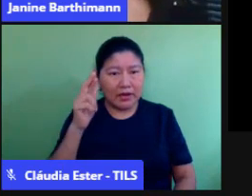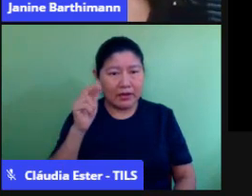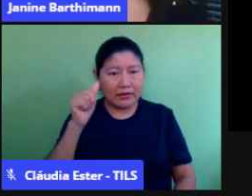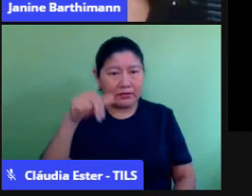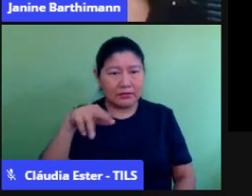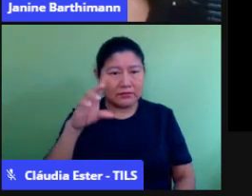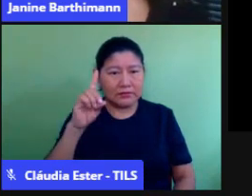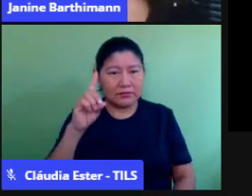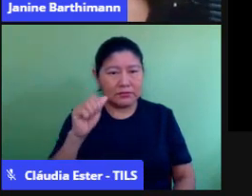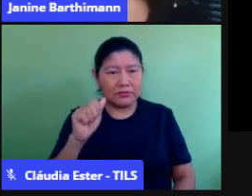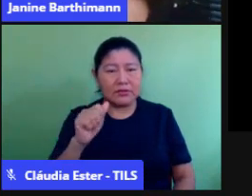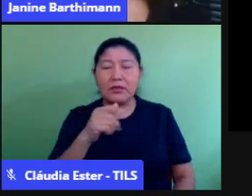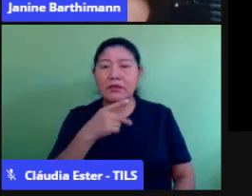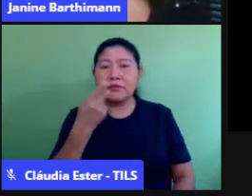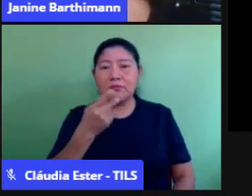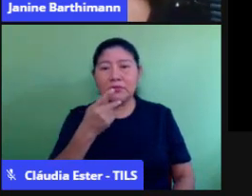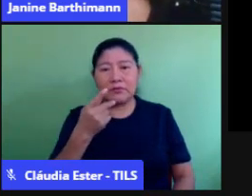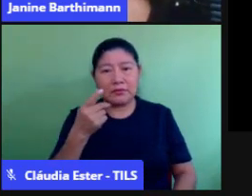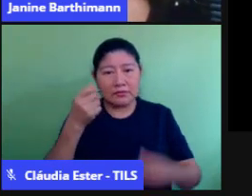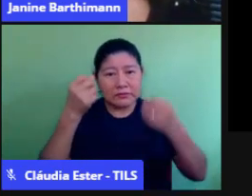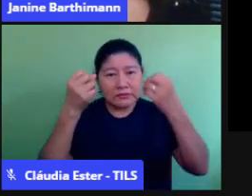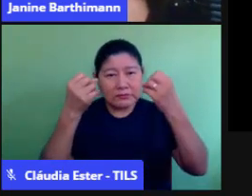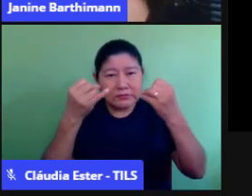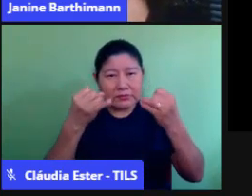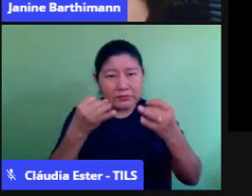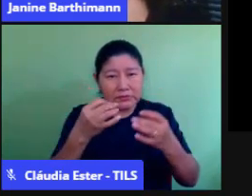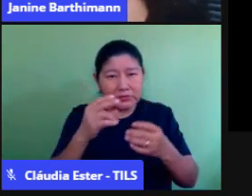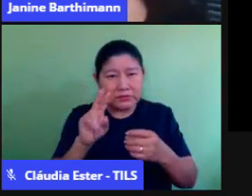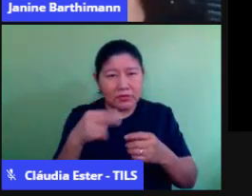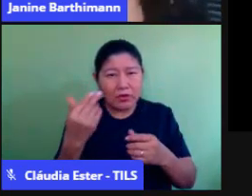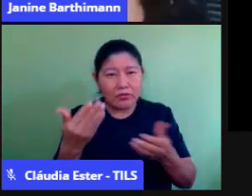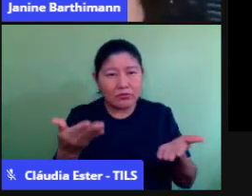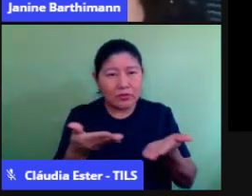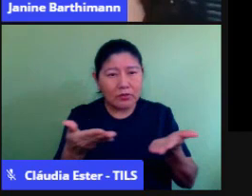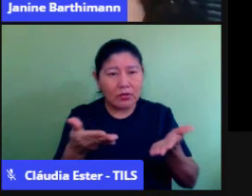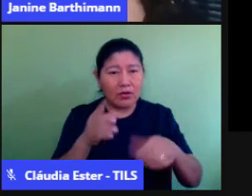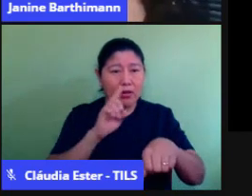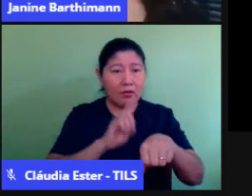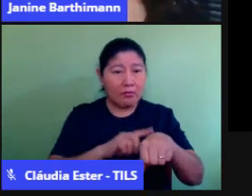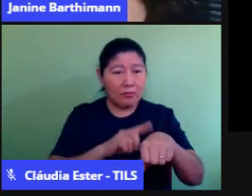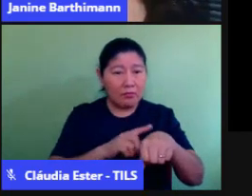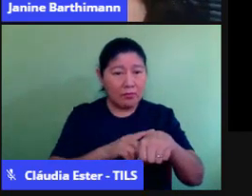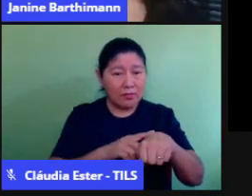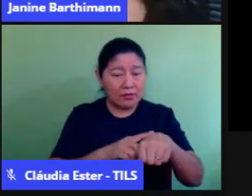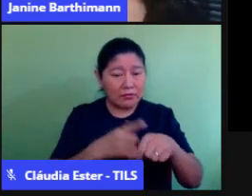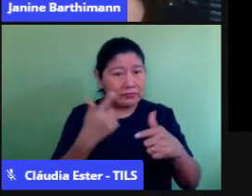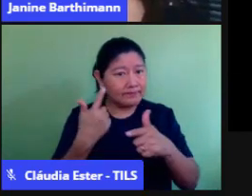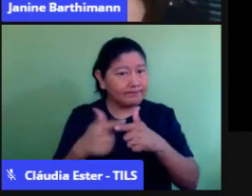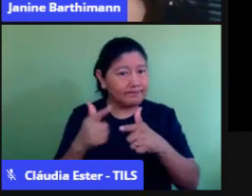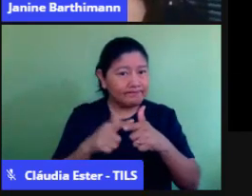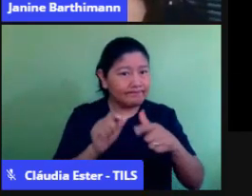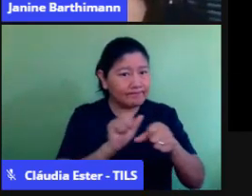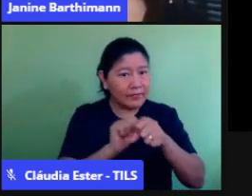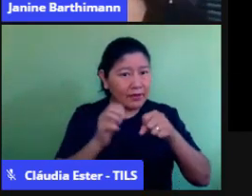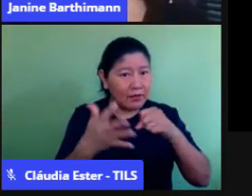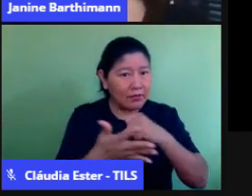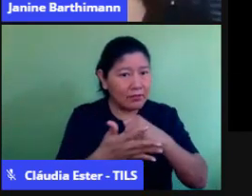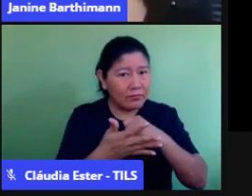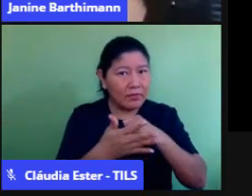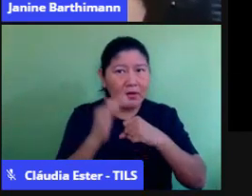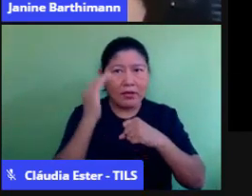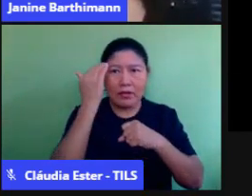a situação que nós estamos vivenciando, é importante nós entendermos,